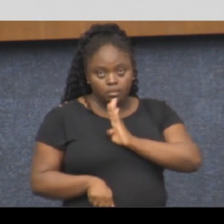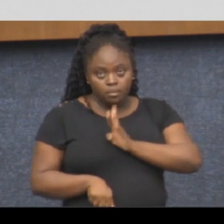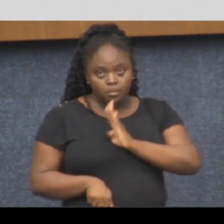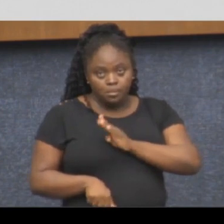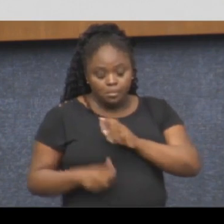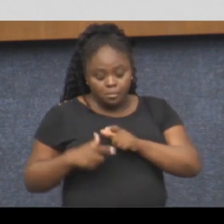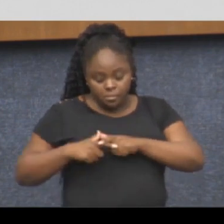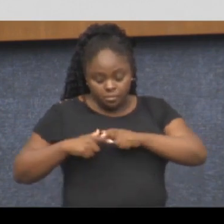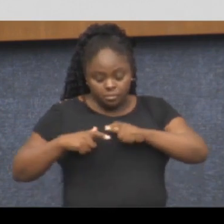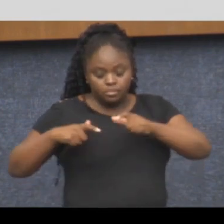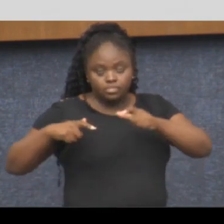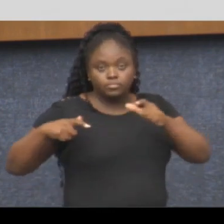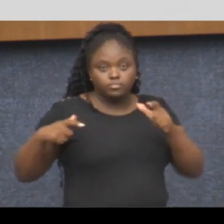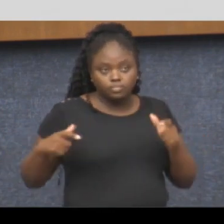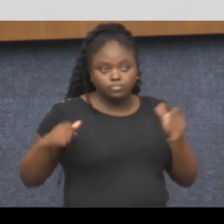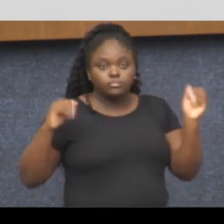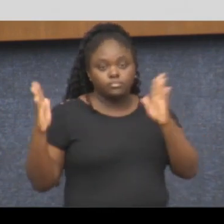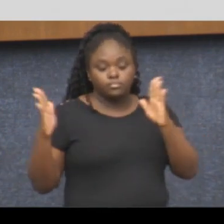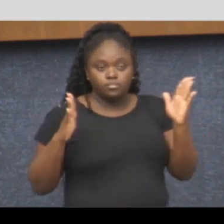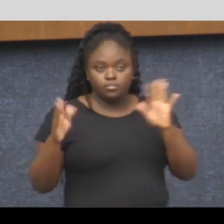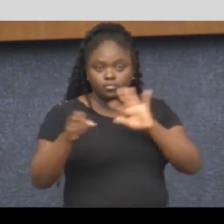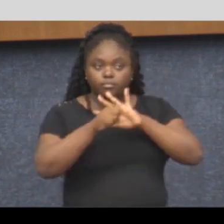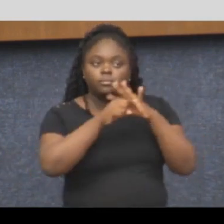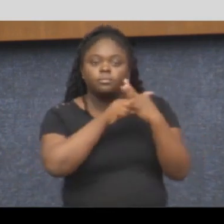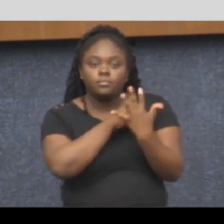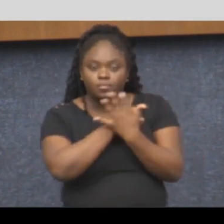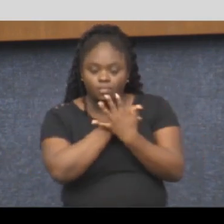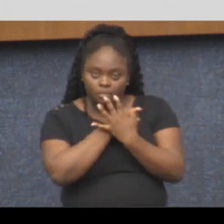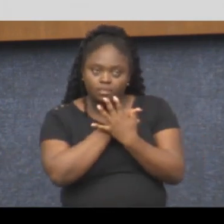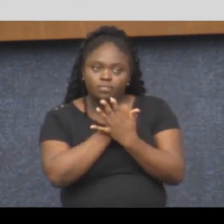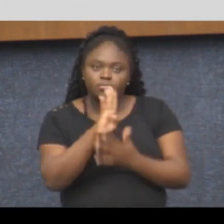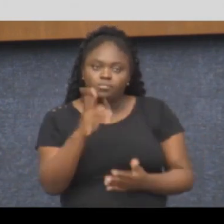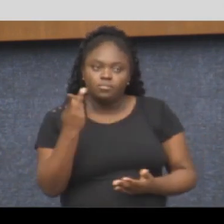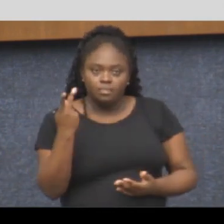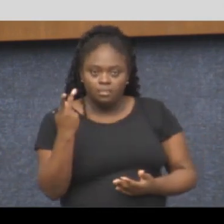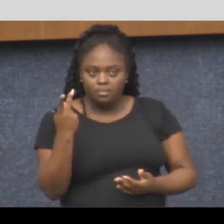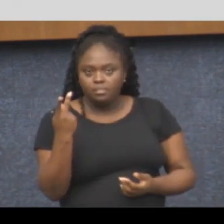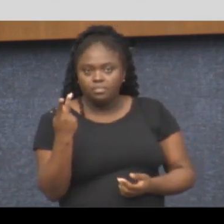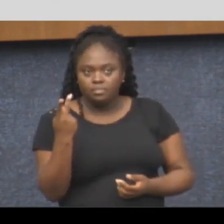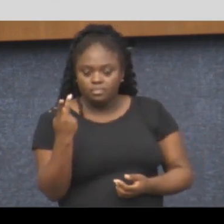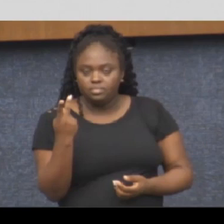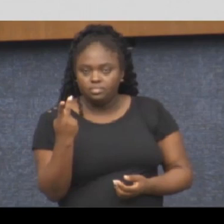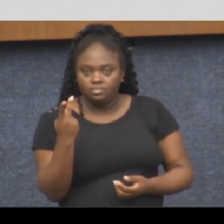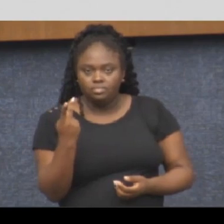elas aumentaram durante a pandemia em Belo Horizonte.